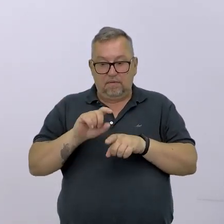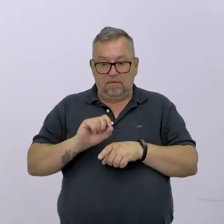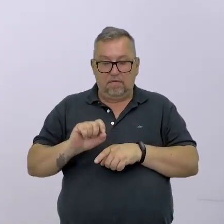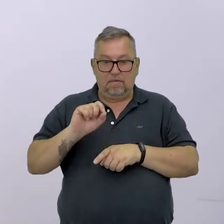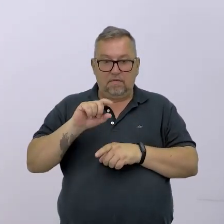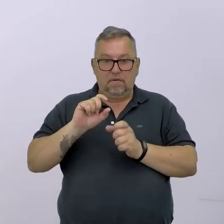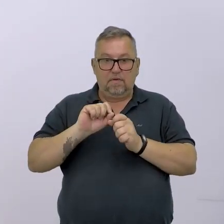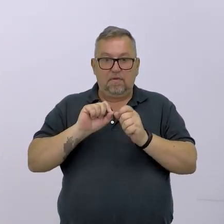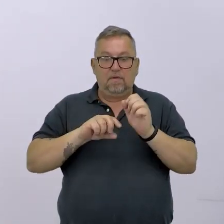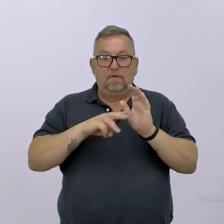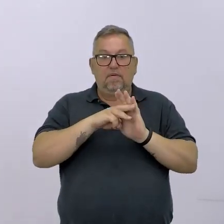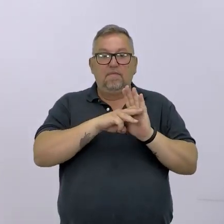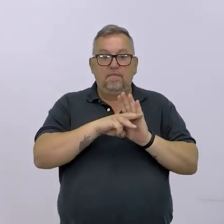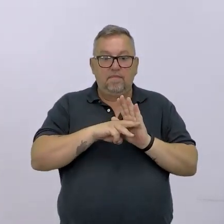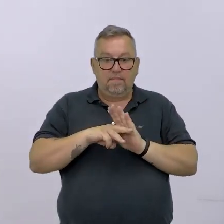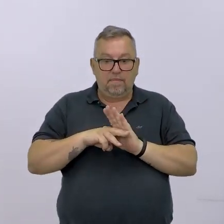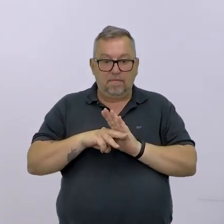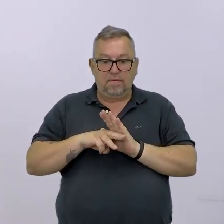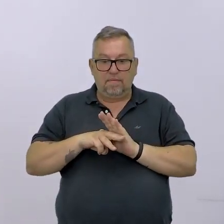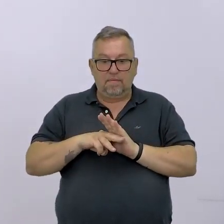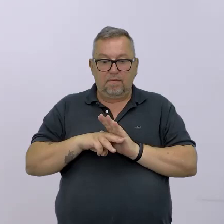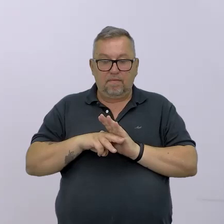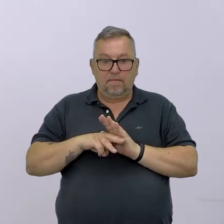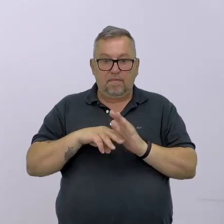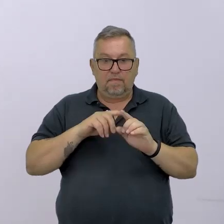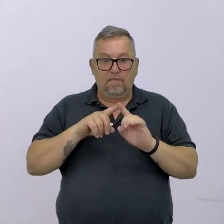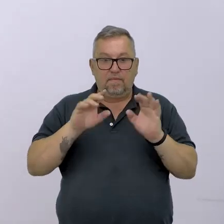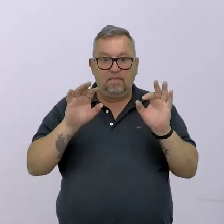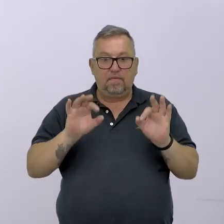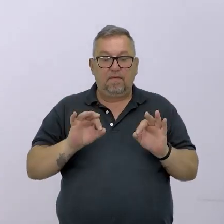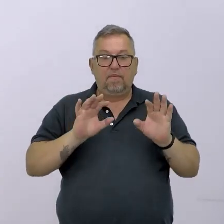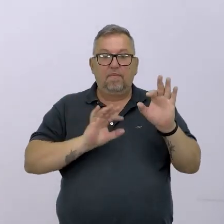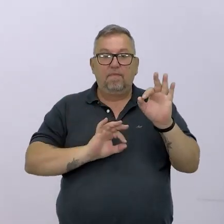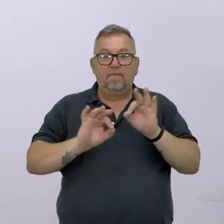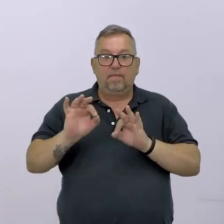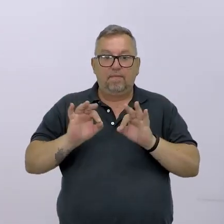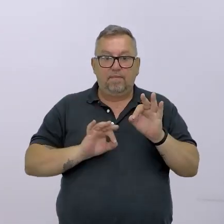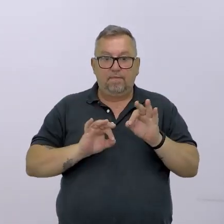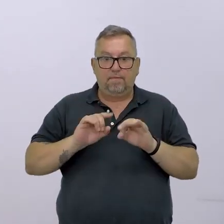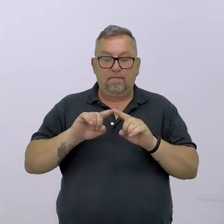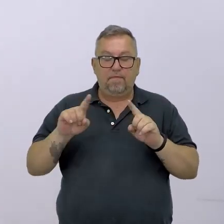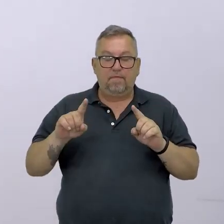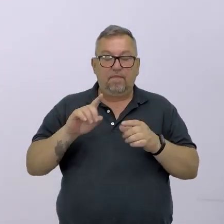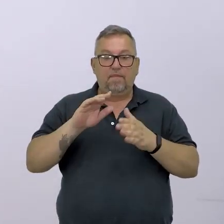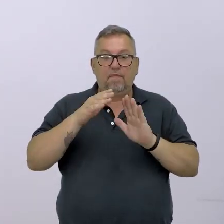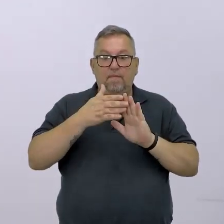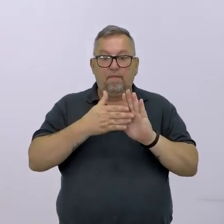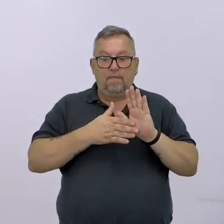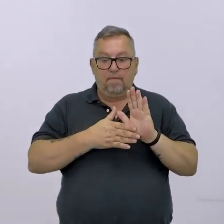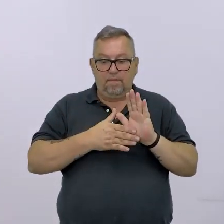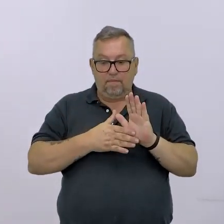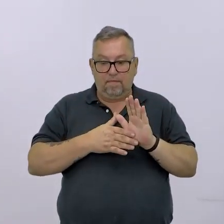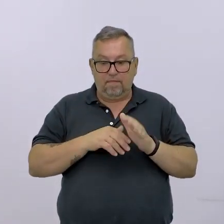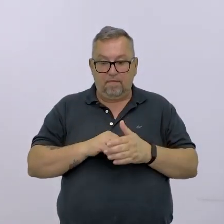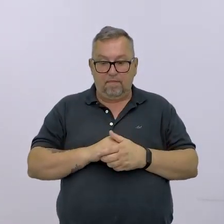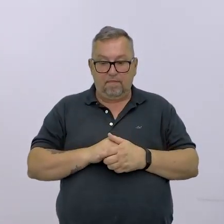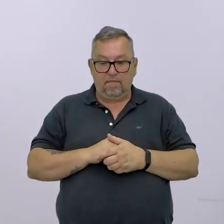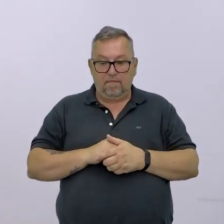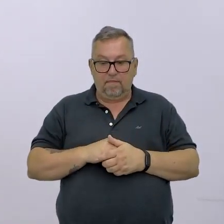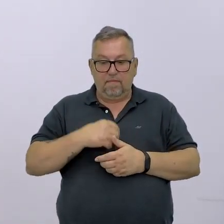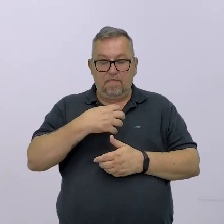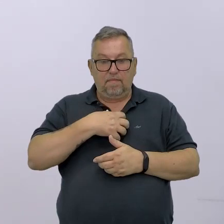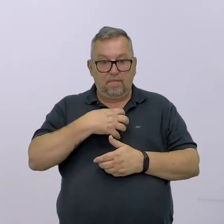é o método mesmo, né? É justamente essa preparação, esse planejamento, esse modo